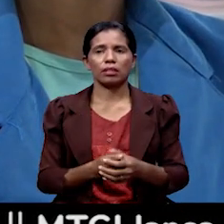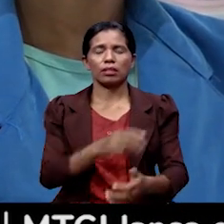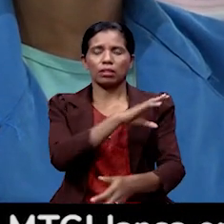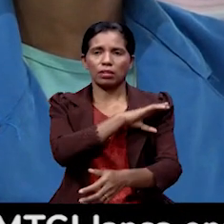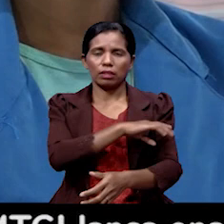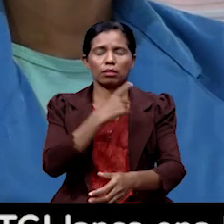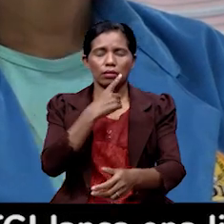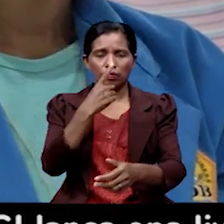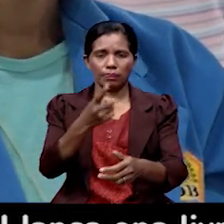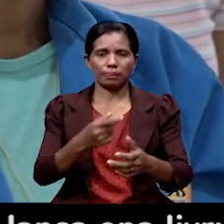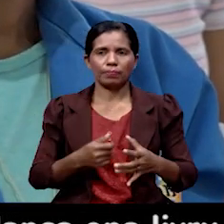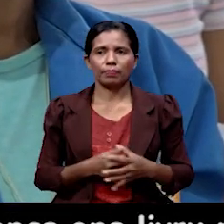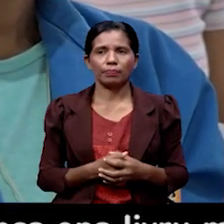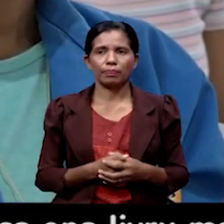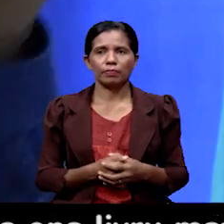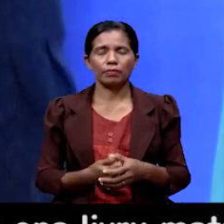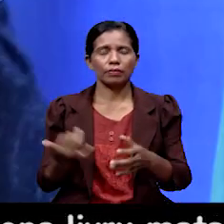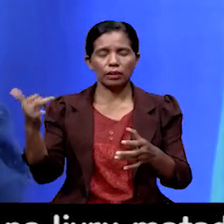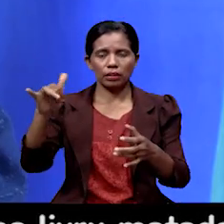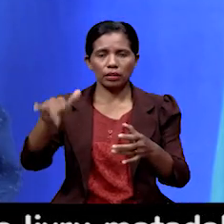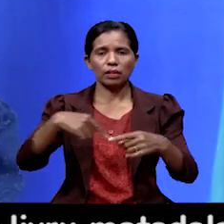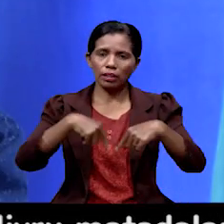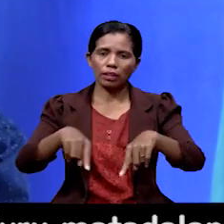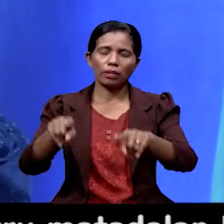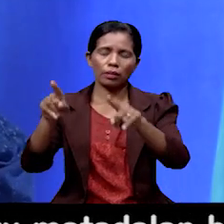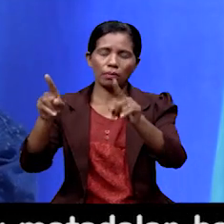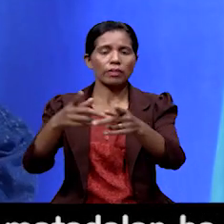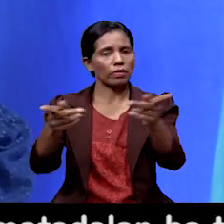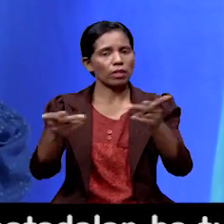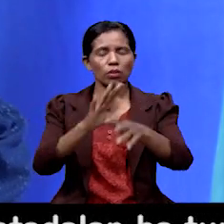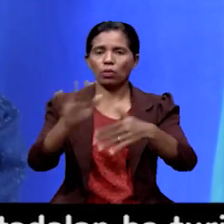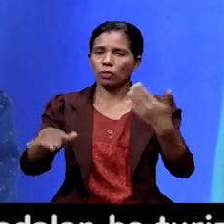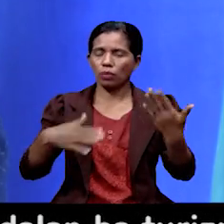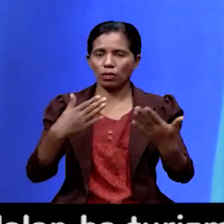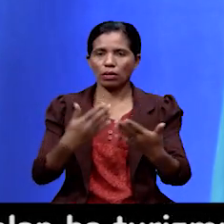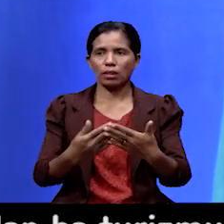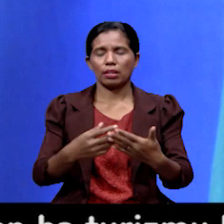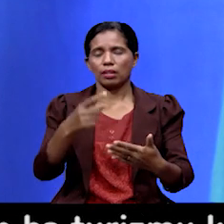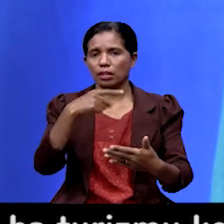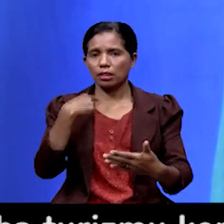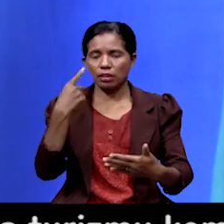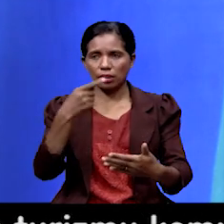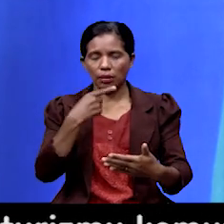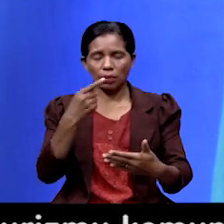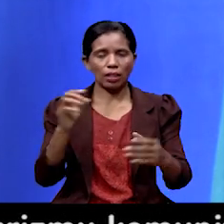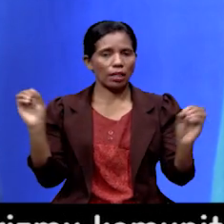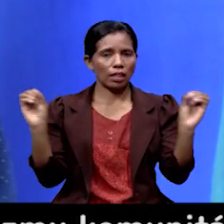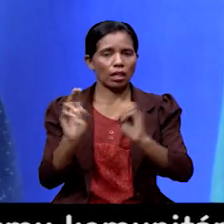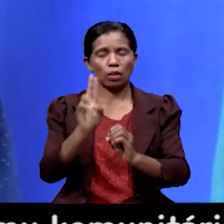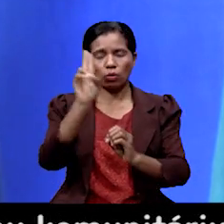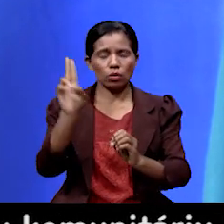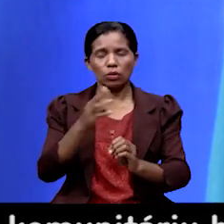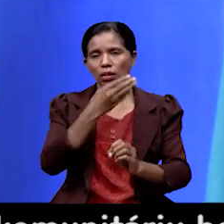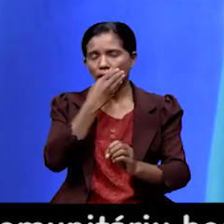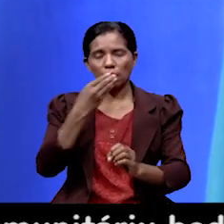o físico, se era para fazer o todo, se é uma cara, a tal máscara, passa